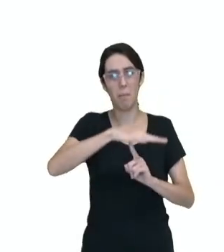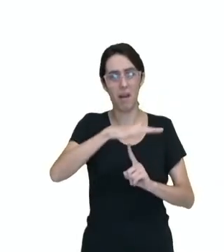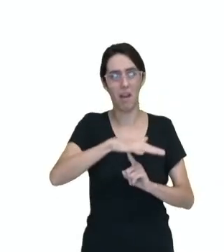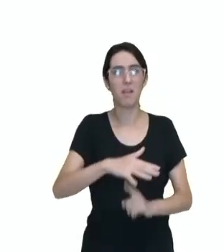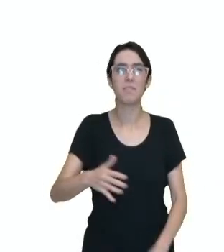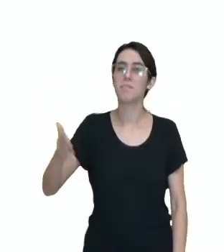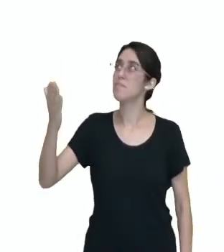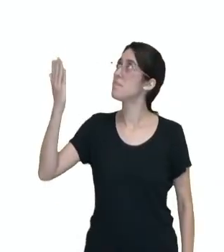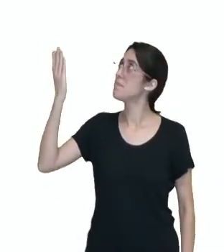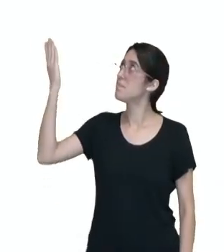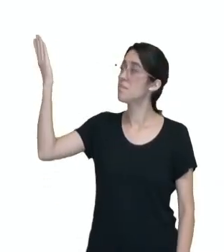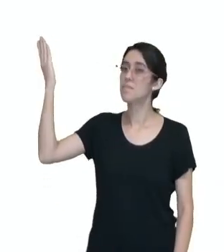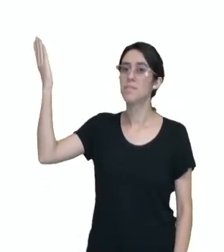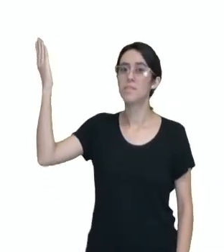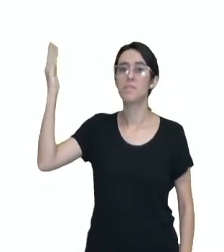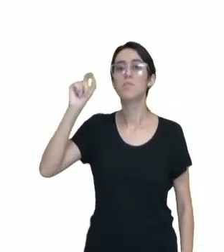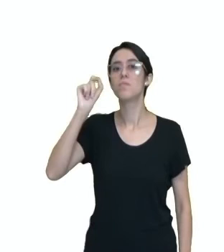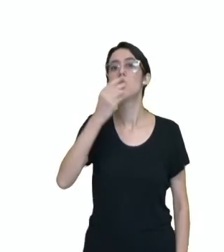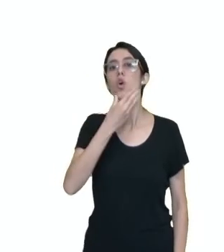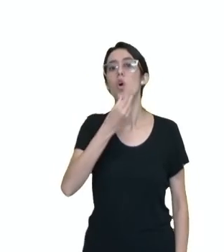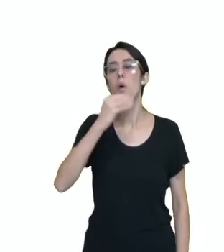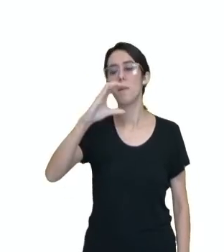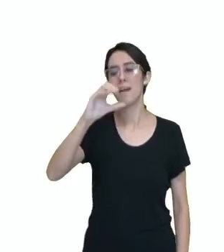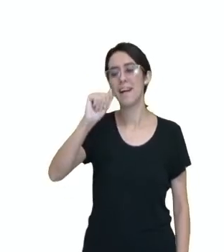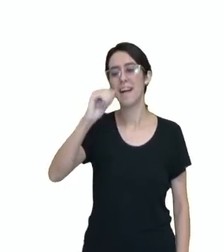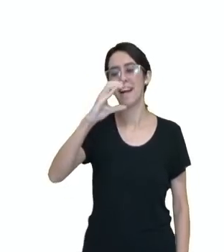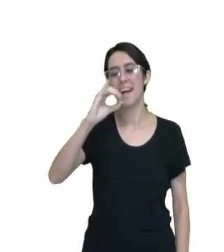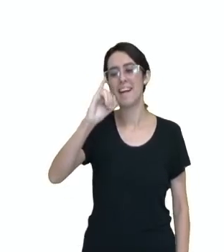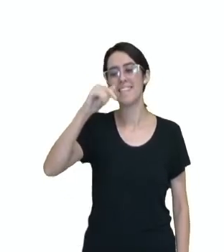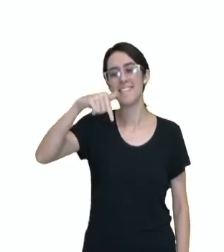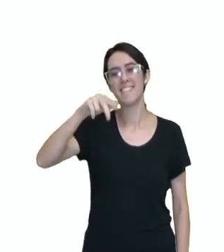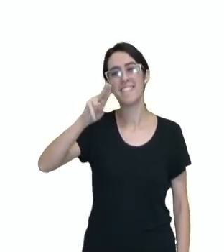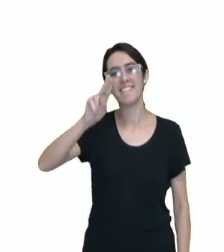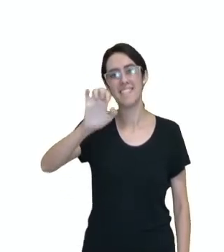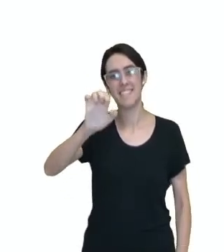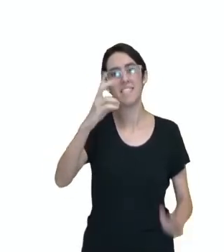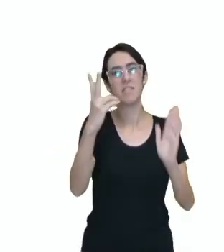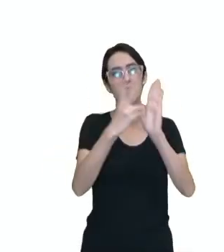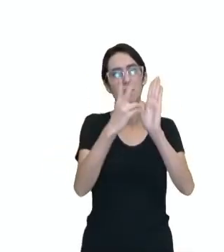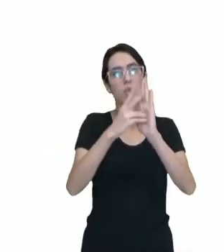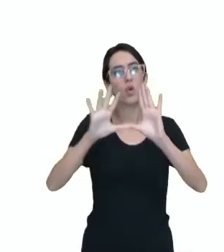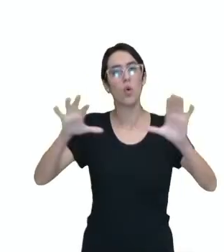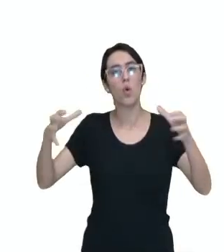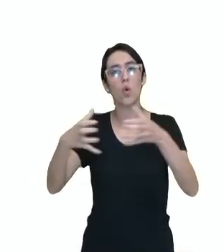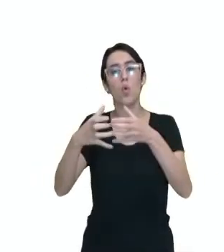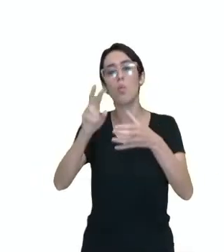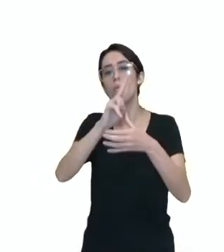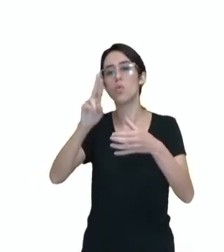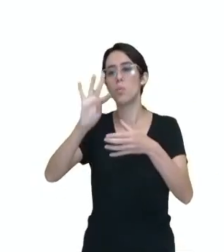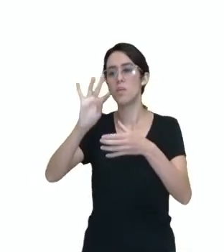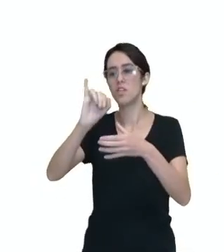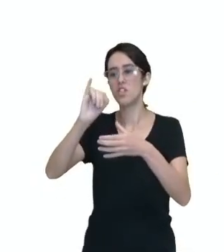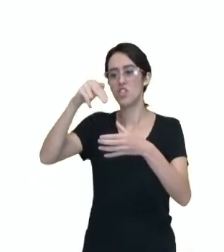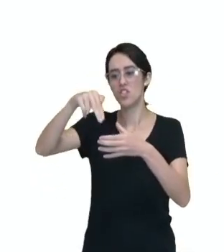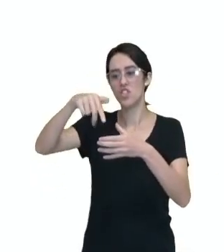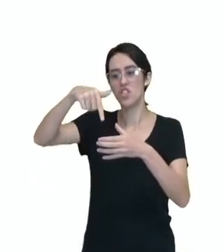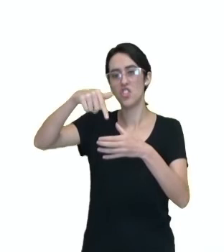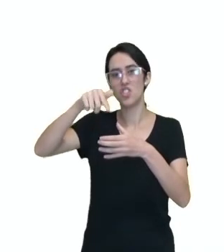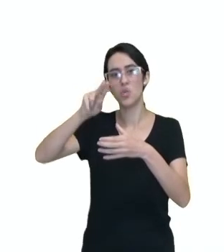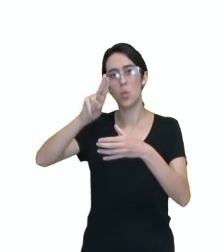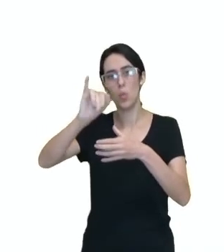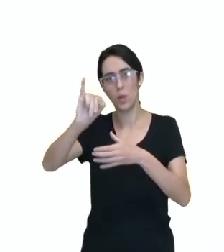a estátua do cacique Tindiqueira, né? Em homenagem ao povo Tingui, em um parque chamado